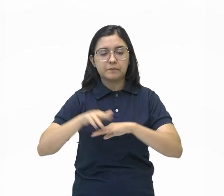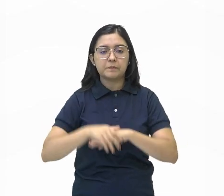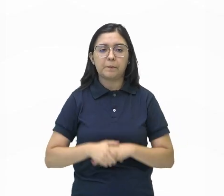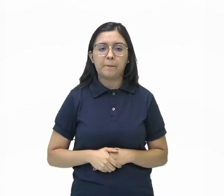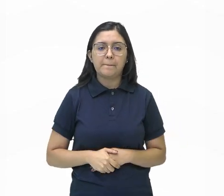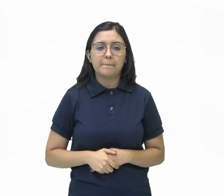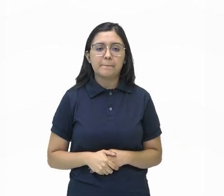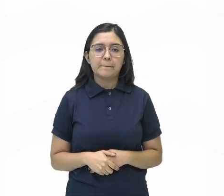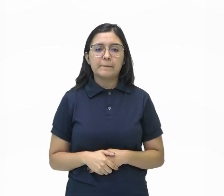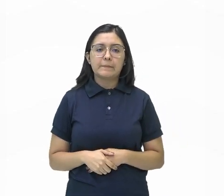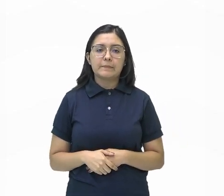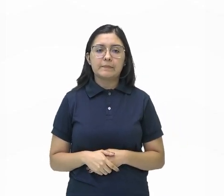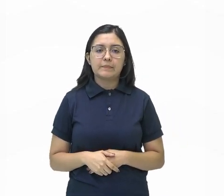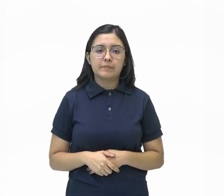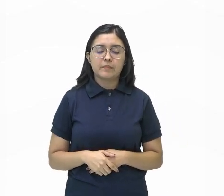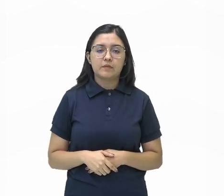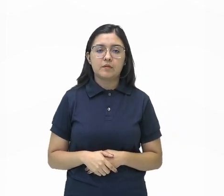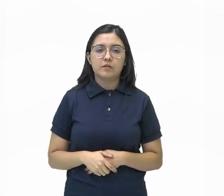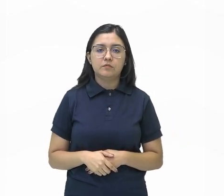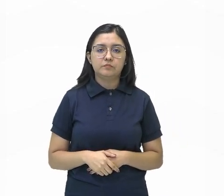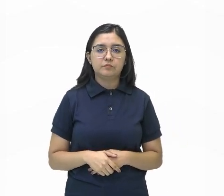Outra coisa,